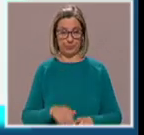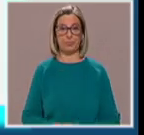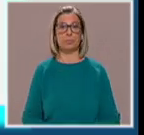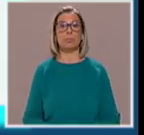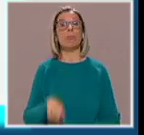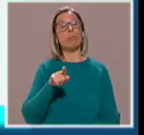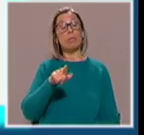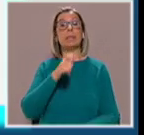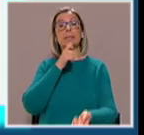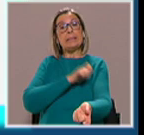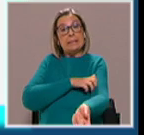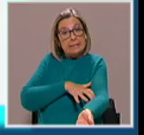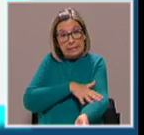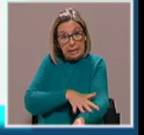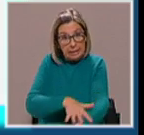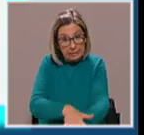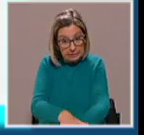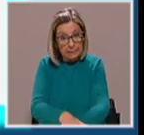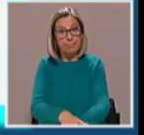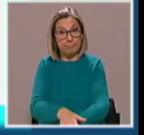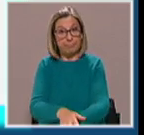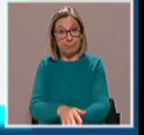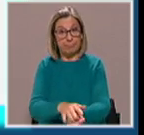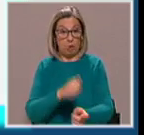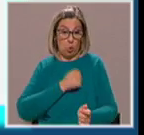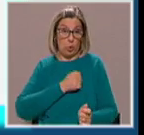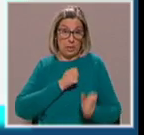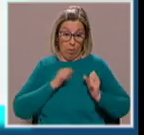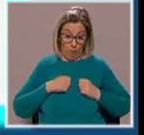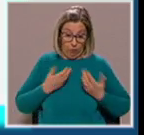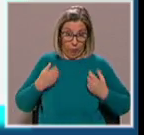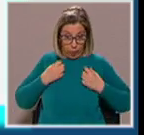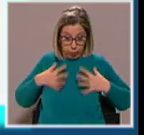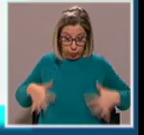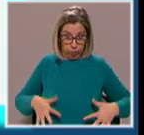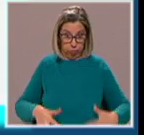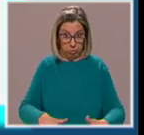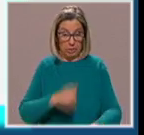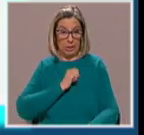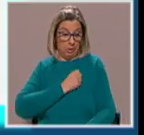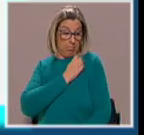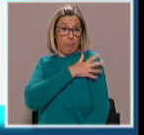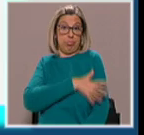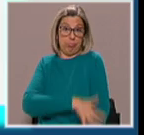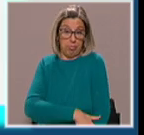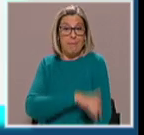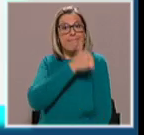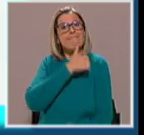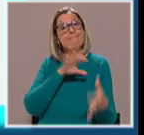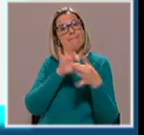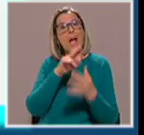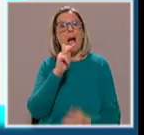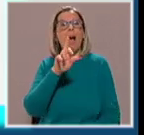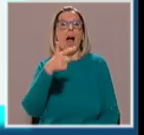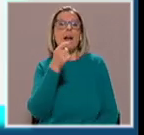Os vasos sanguíneos que transportam o sangue para fora do coração chamam-se artérias. Estas